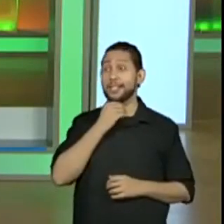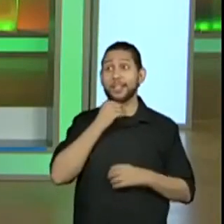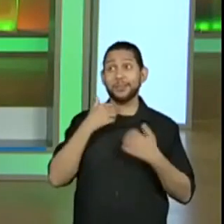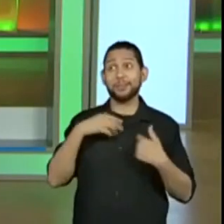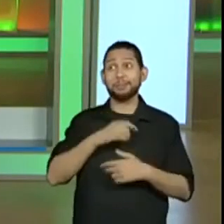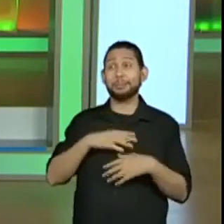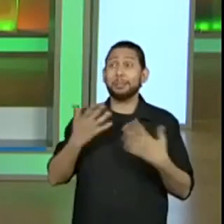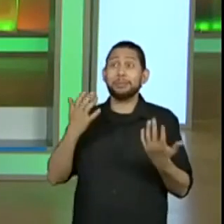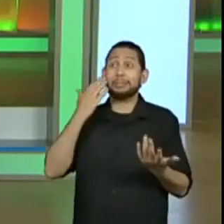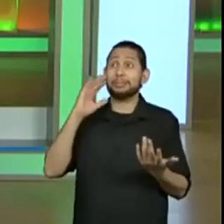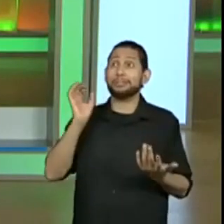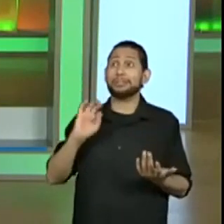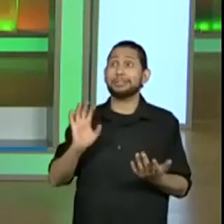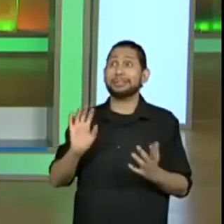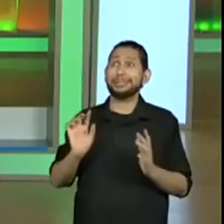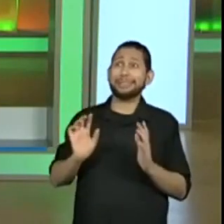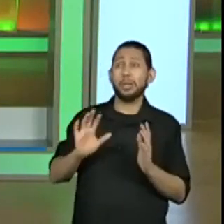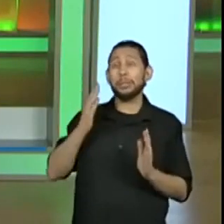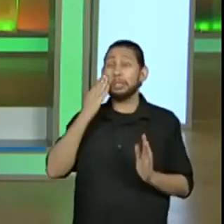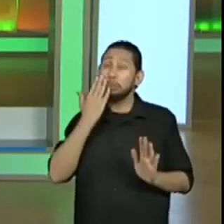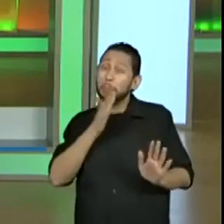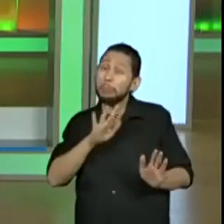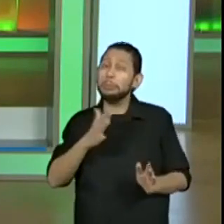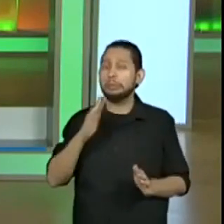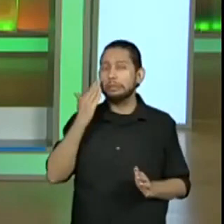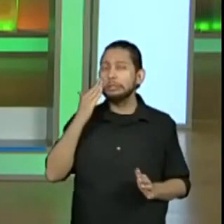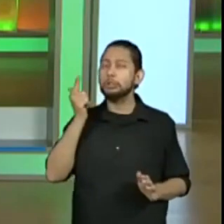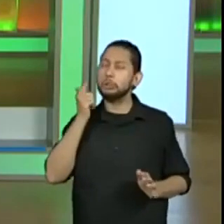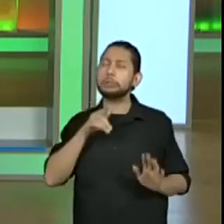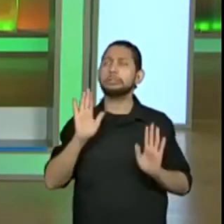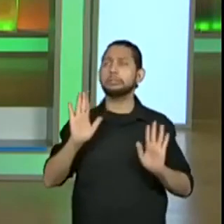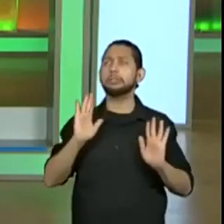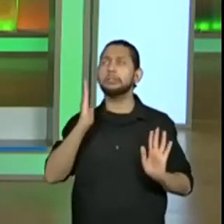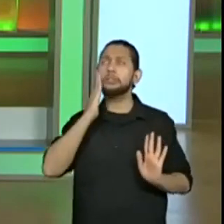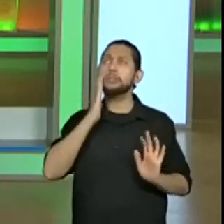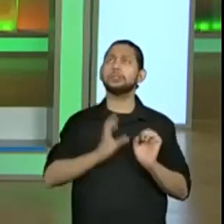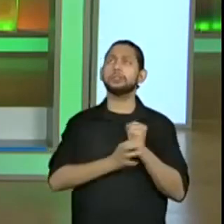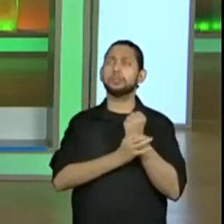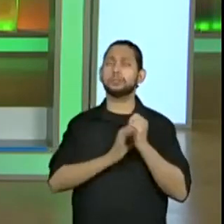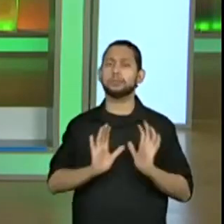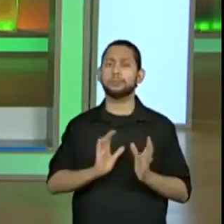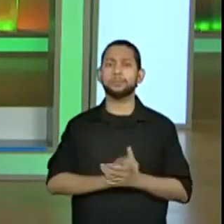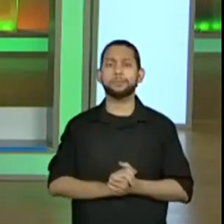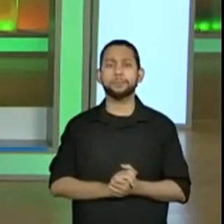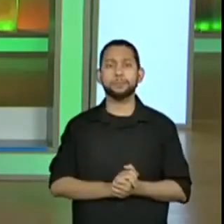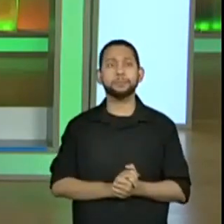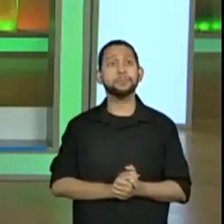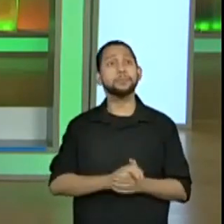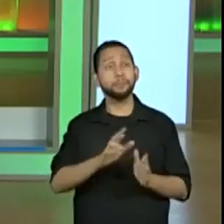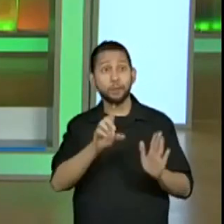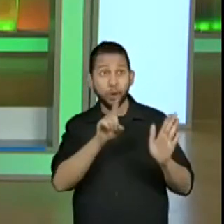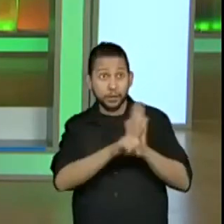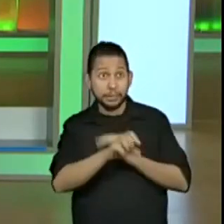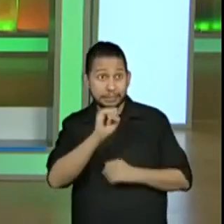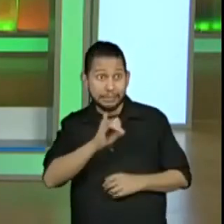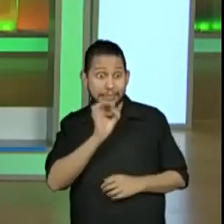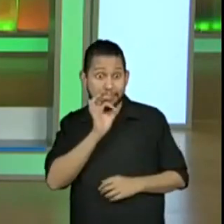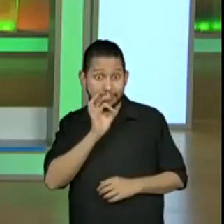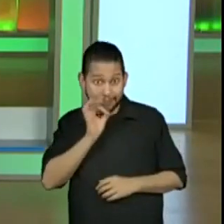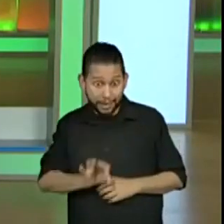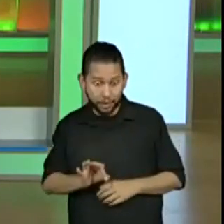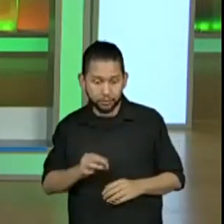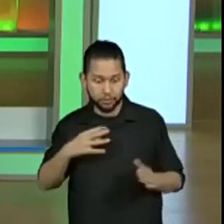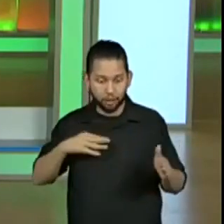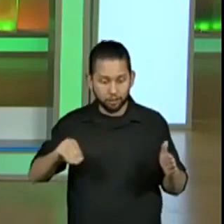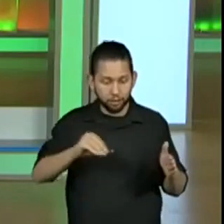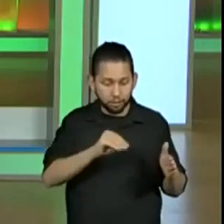Mas entendeu as instruções? Entendi. Isso tá. Aí eu entendi. Então, ó, acertando ou errando, tem que cumprir lá a missão que tá lá. Tá bom.